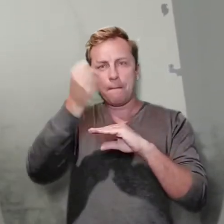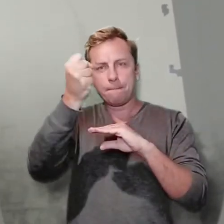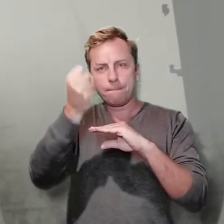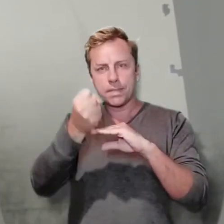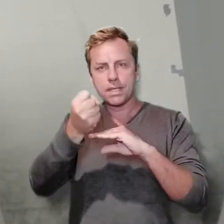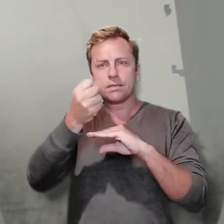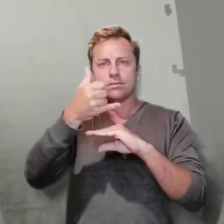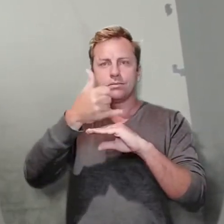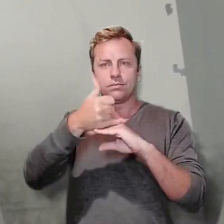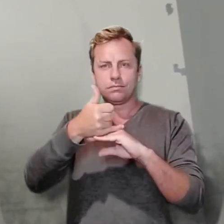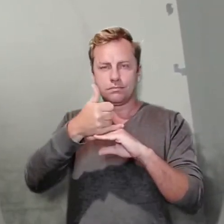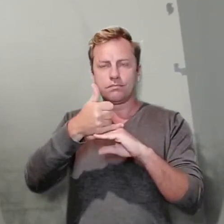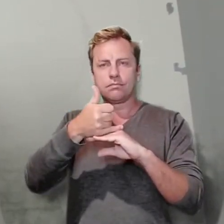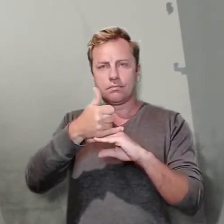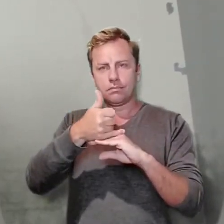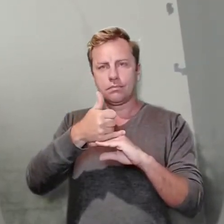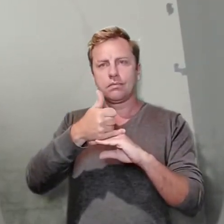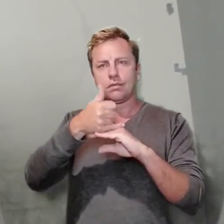peso